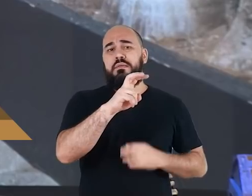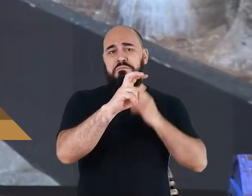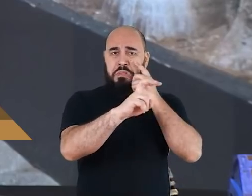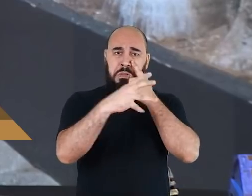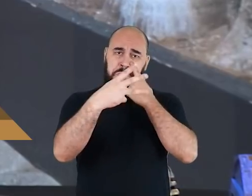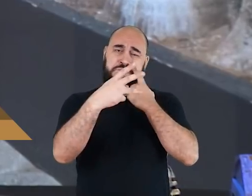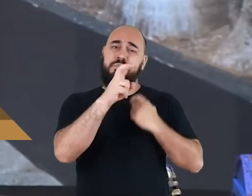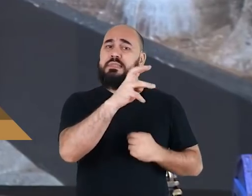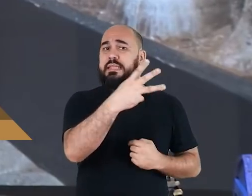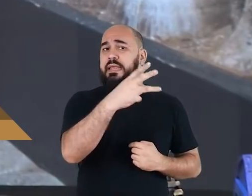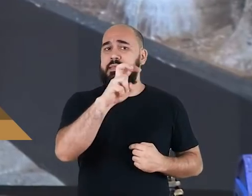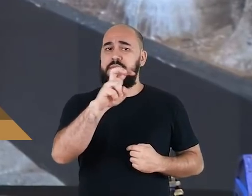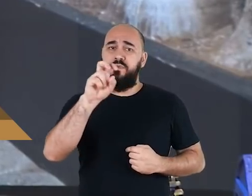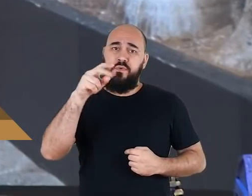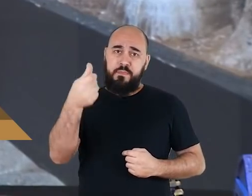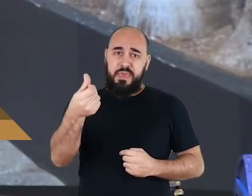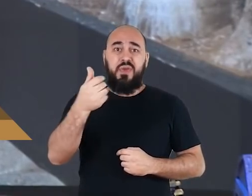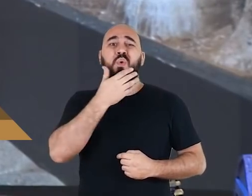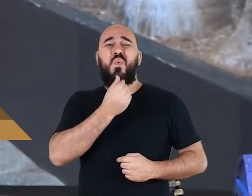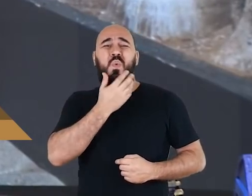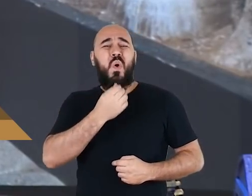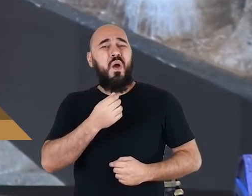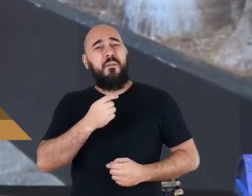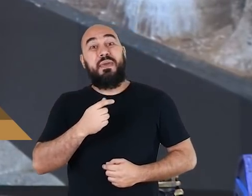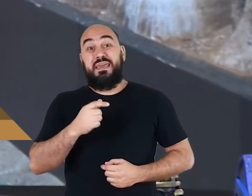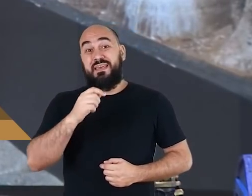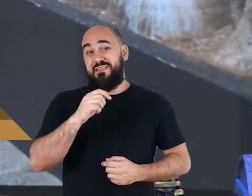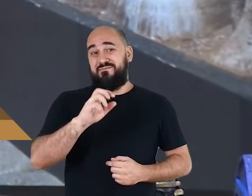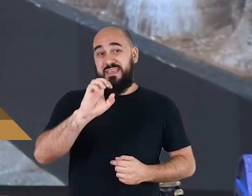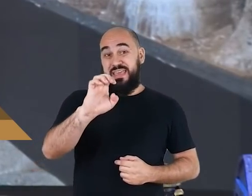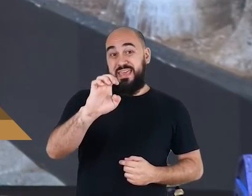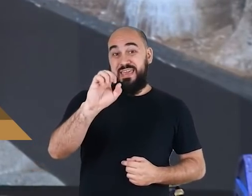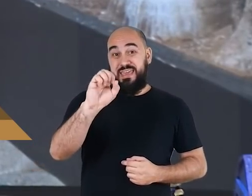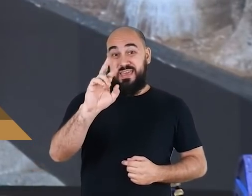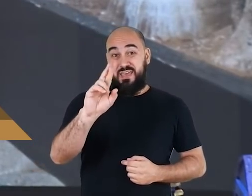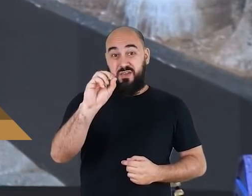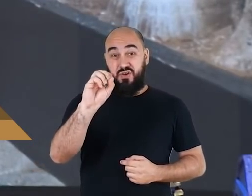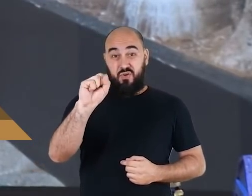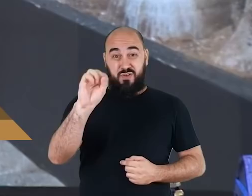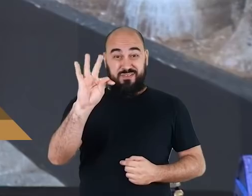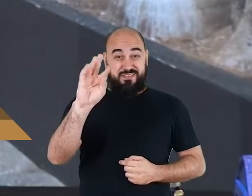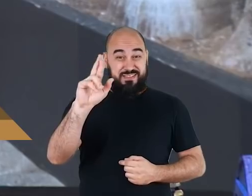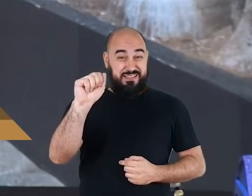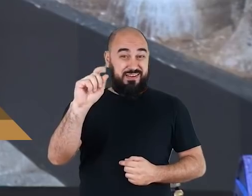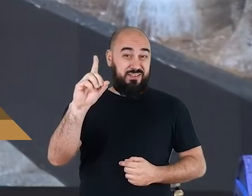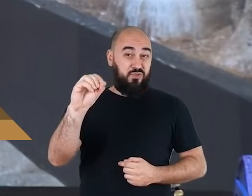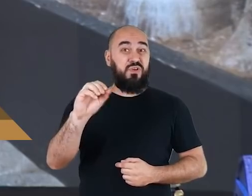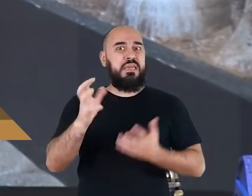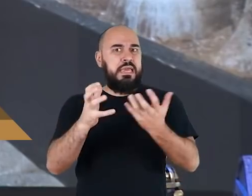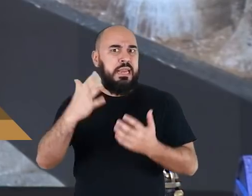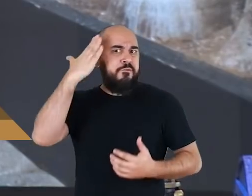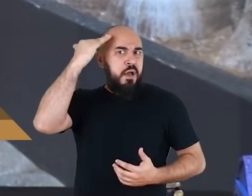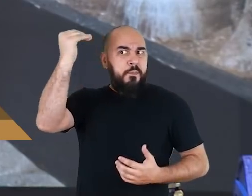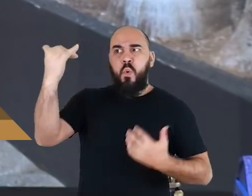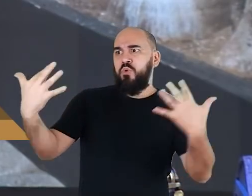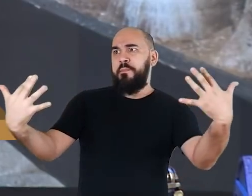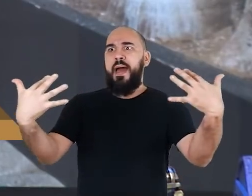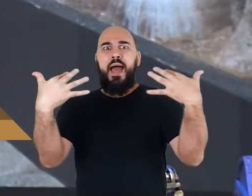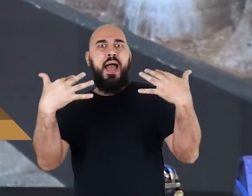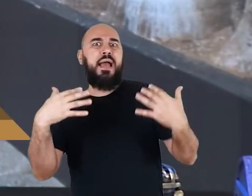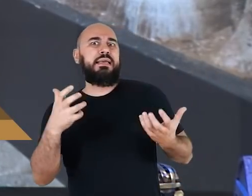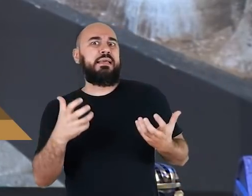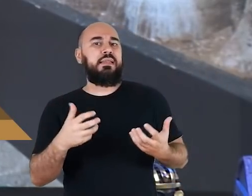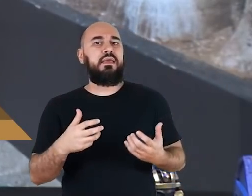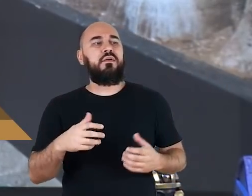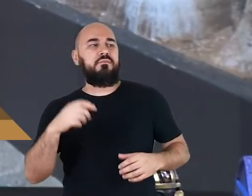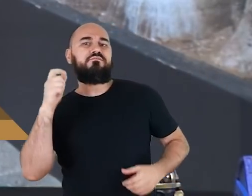maníaco, um incendiário chamado Heróstrato, que queria a todo custo ter o seu nome registrado na história, pôs fogo